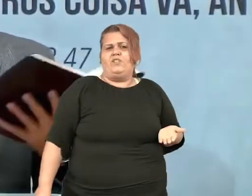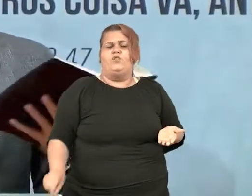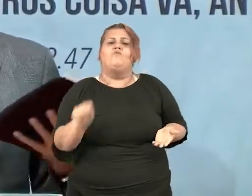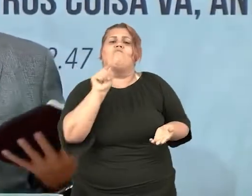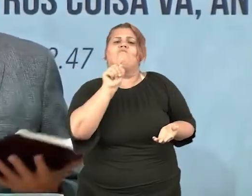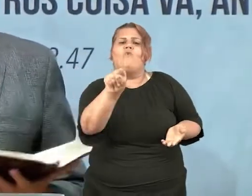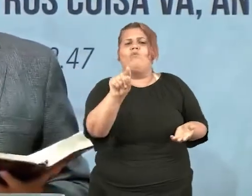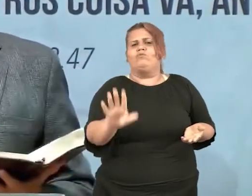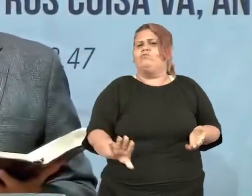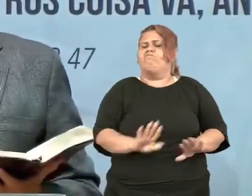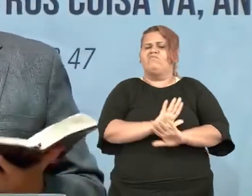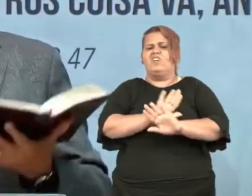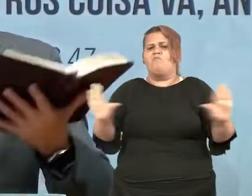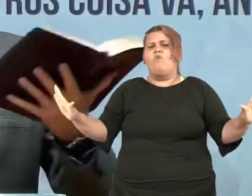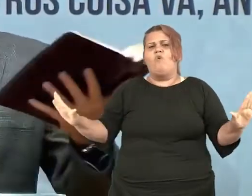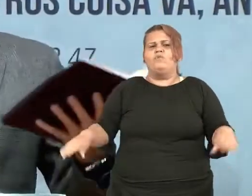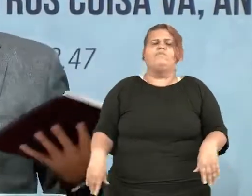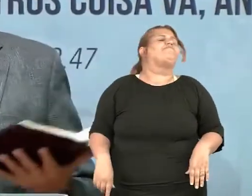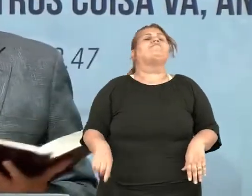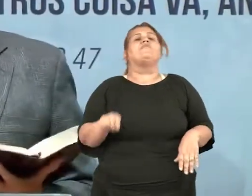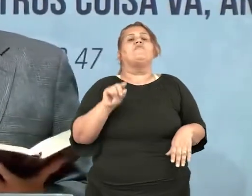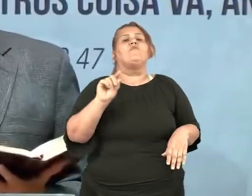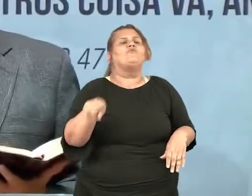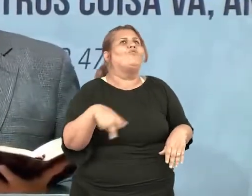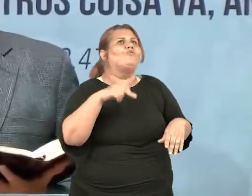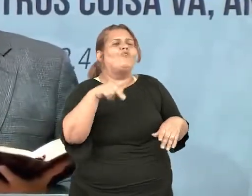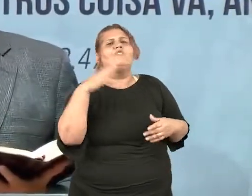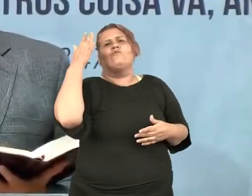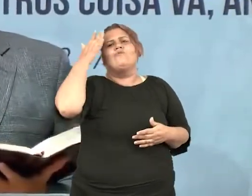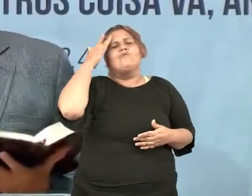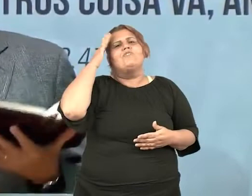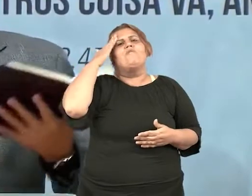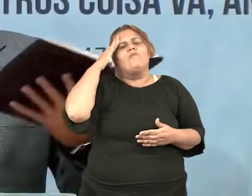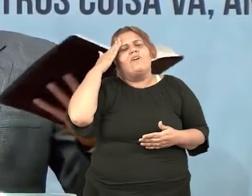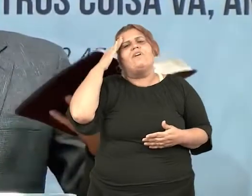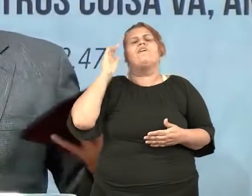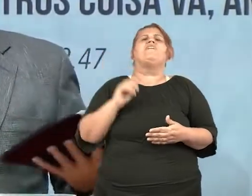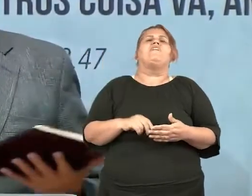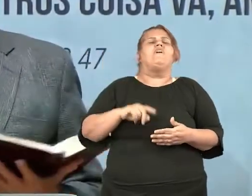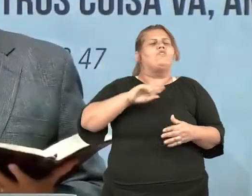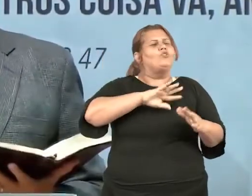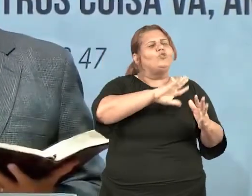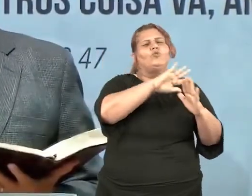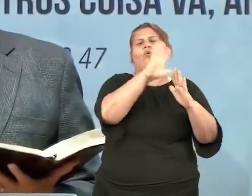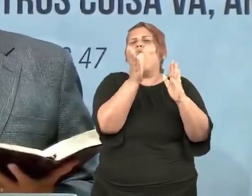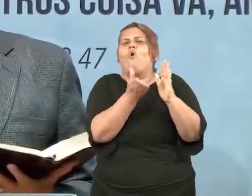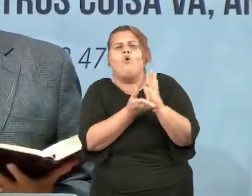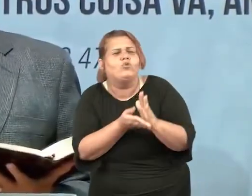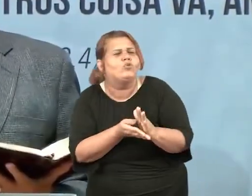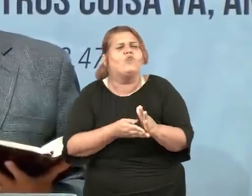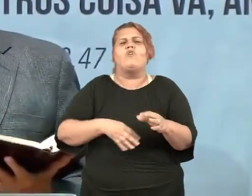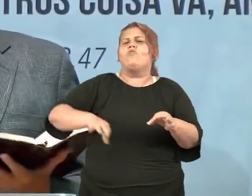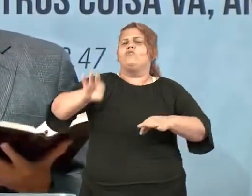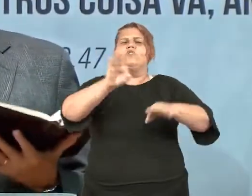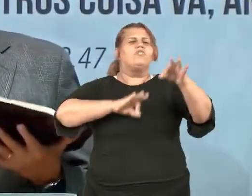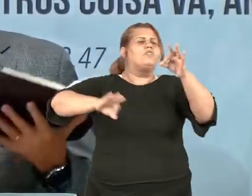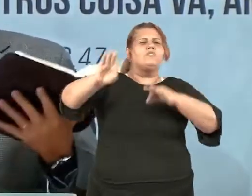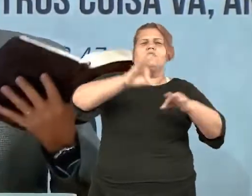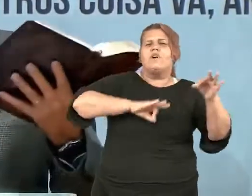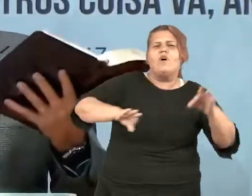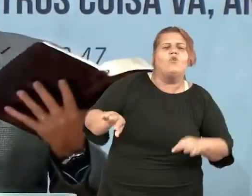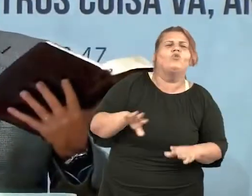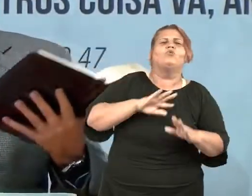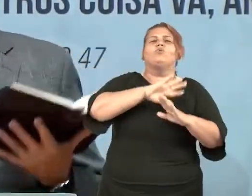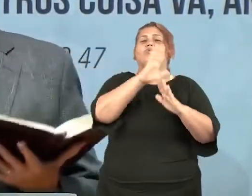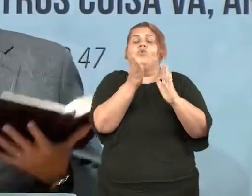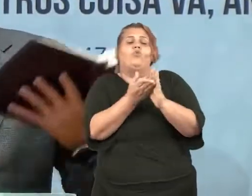Com todo o nosso saber, com todos os nossos prognósticos, com toda a nossa provisão de tempo, com todos os